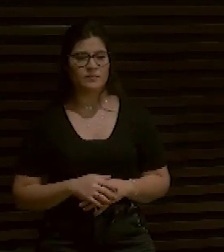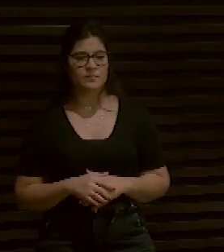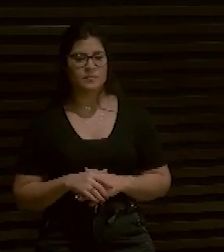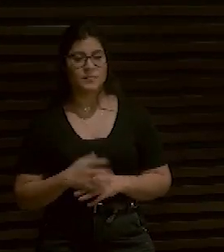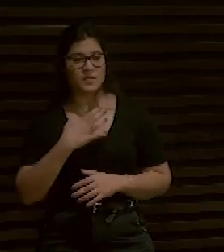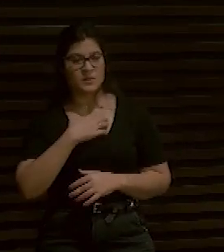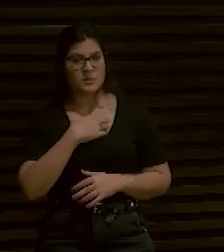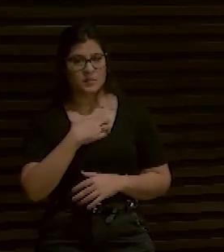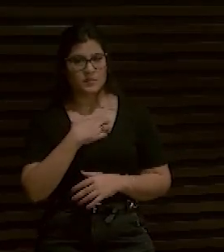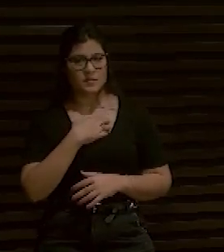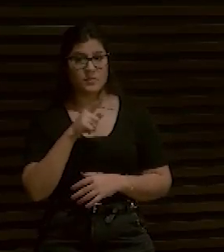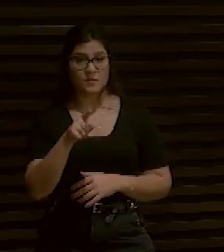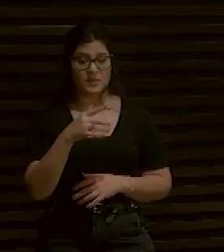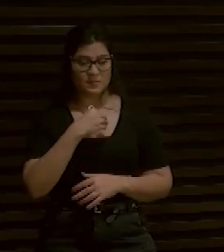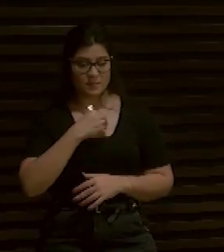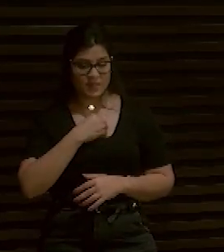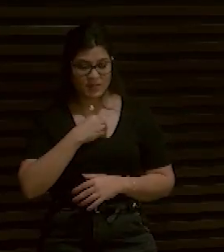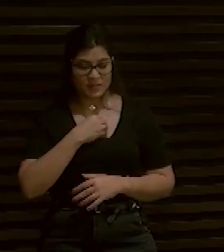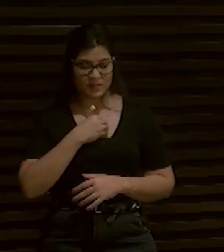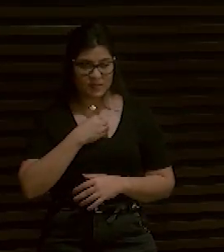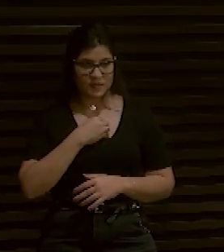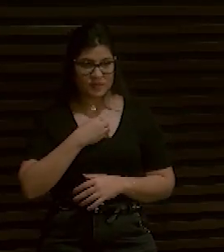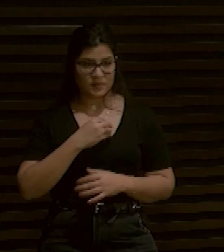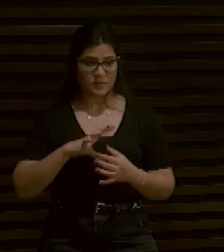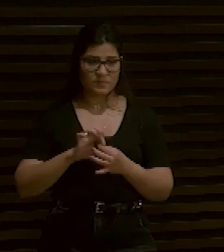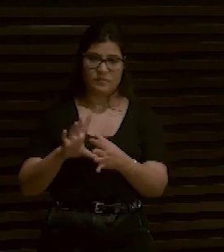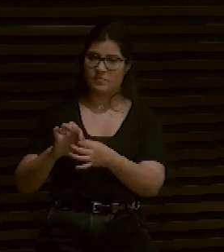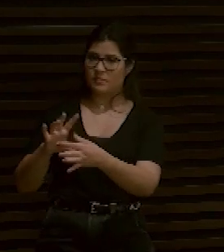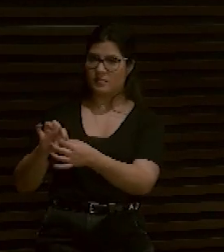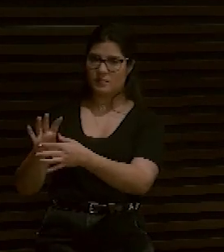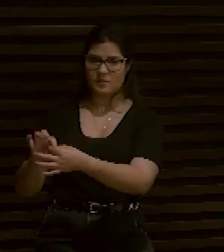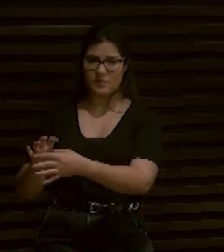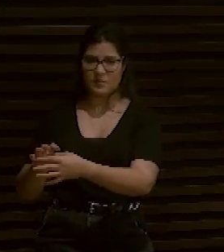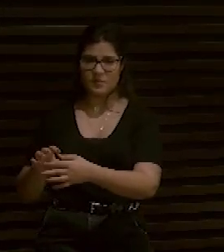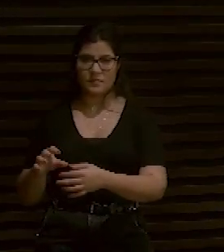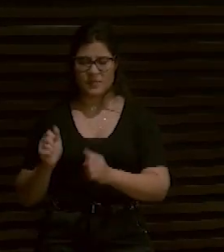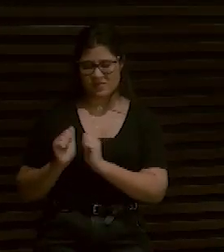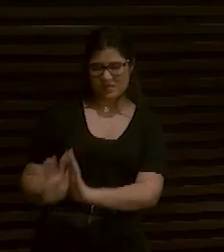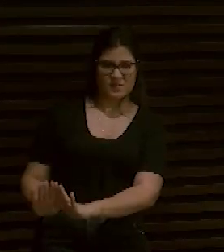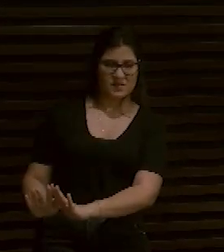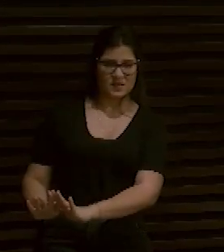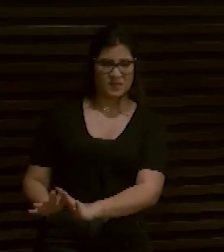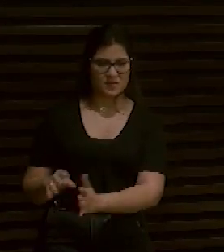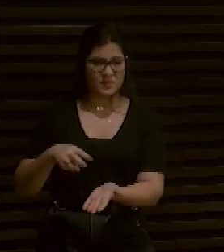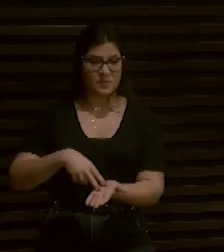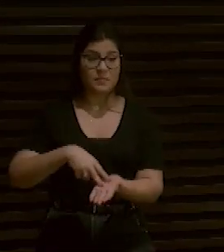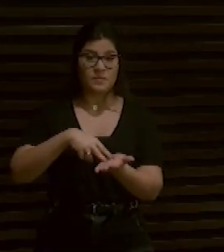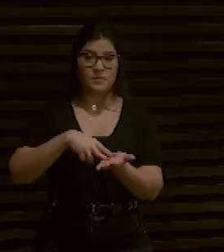Da mesma forma como você pega deliberadamente, você vai resistir deliberadamente,